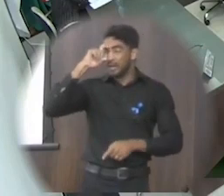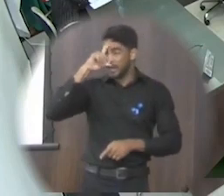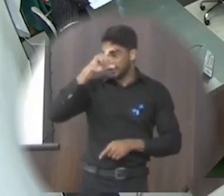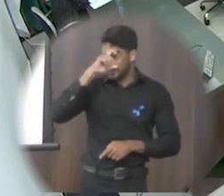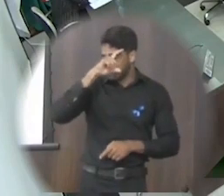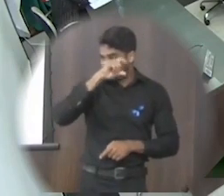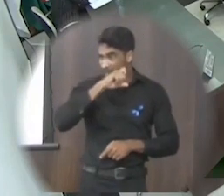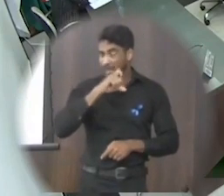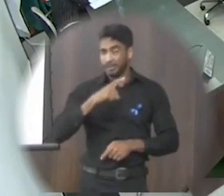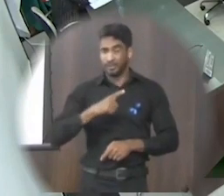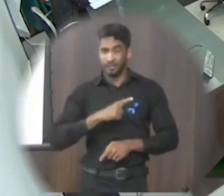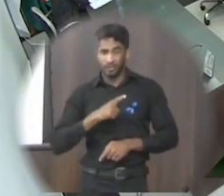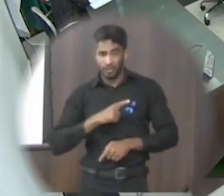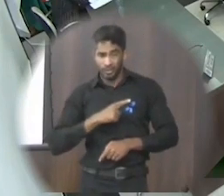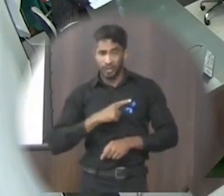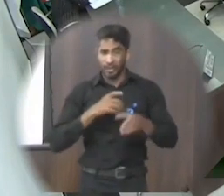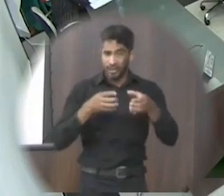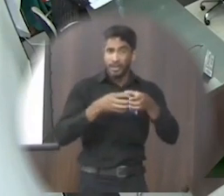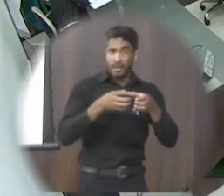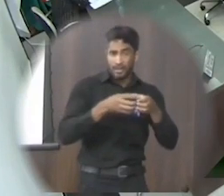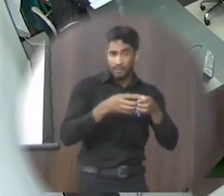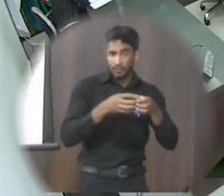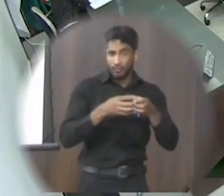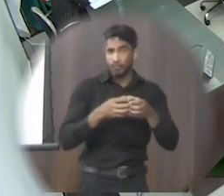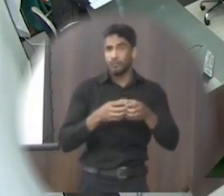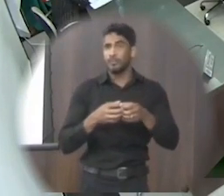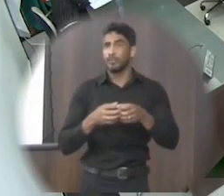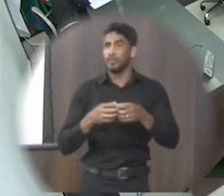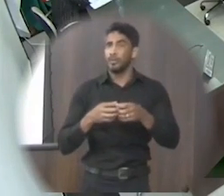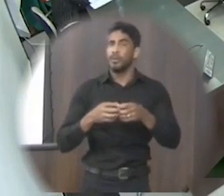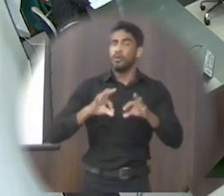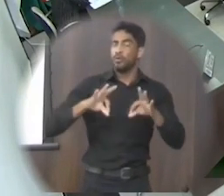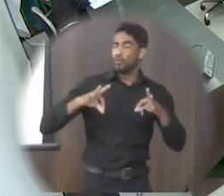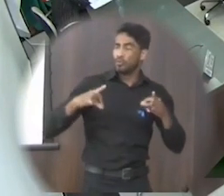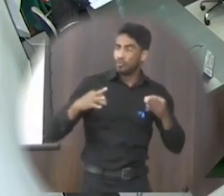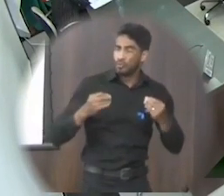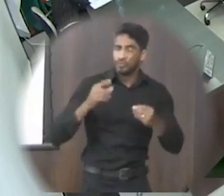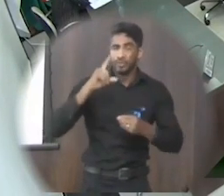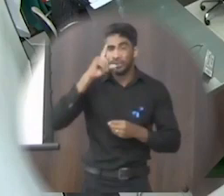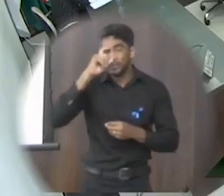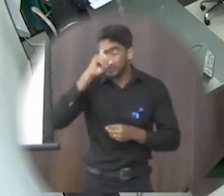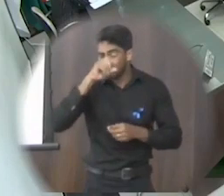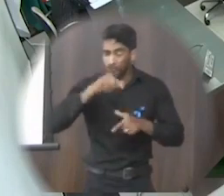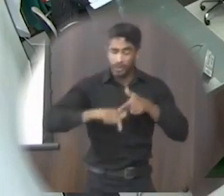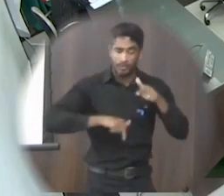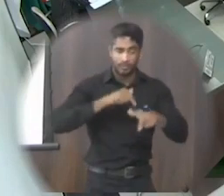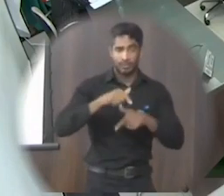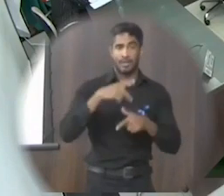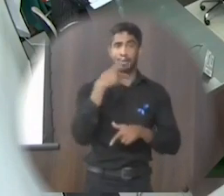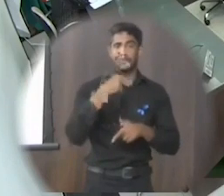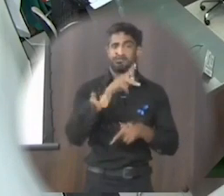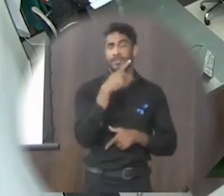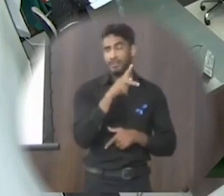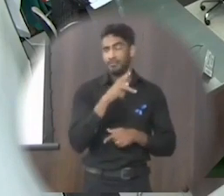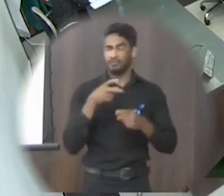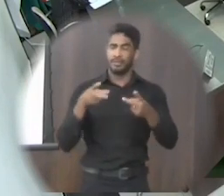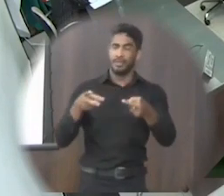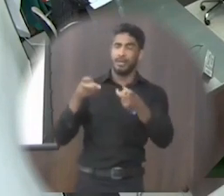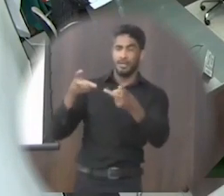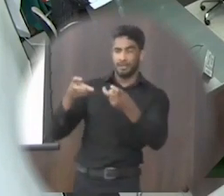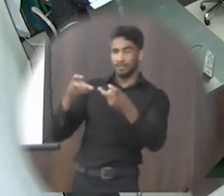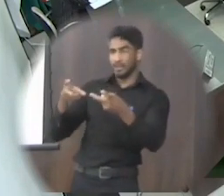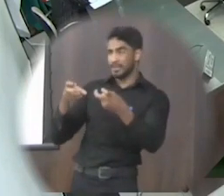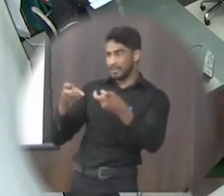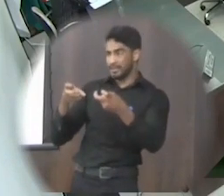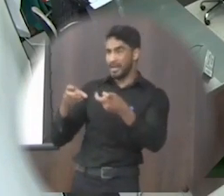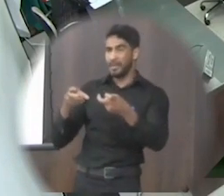de manter a corporação ali. Então, toda a logística ali hoje dificulta o trabalho de vocês. Sim, senhor. A gente percebe que lá